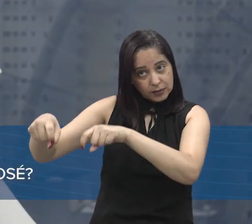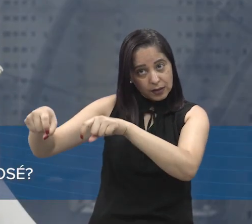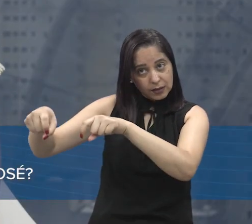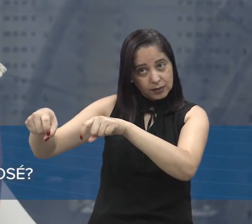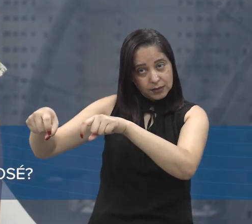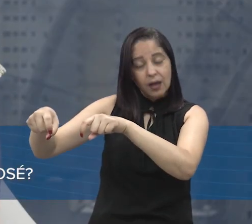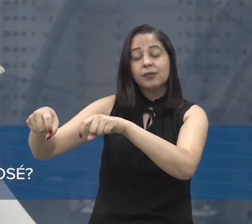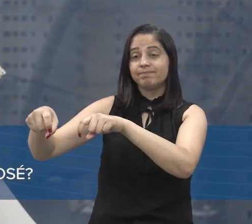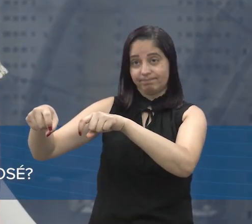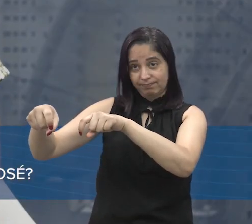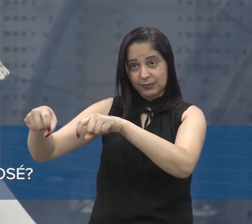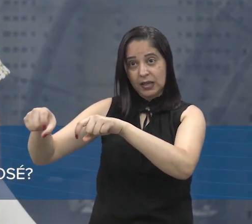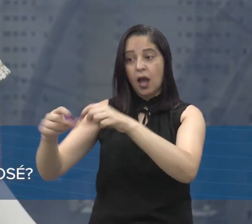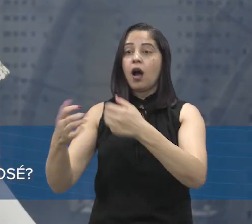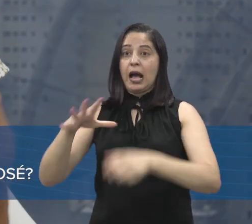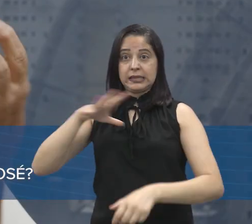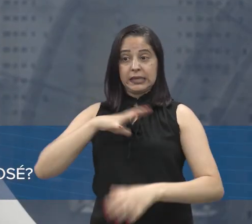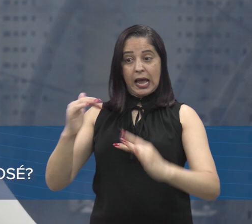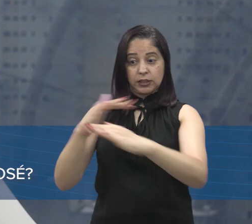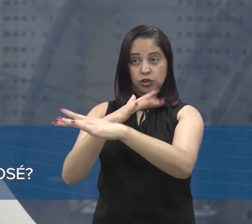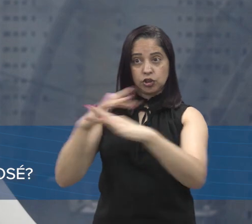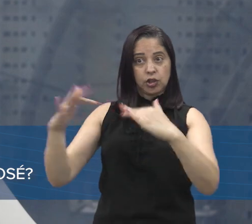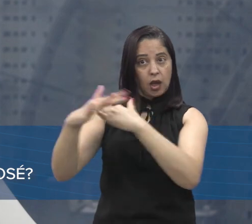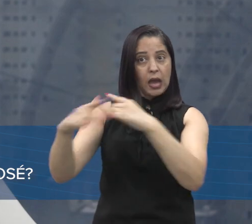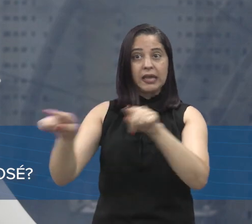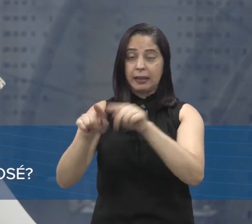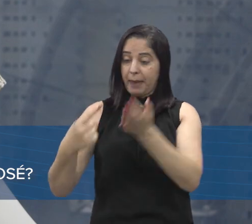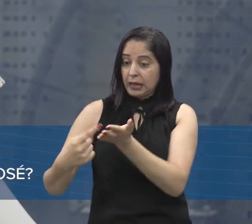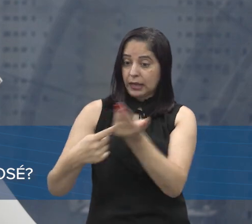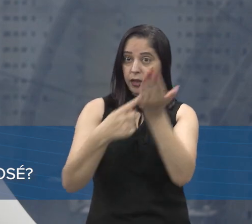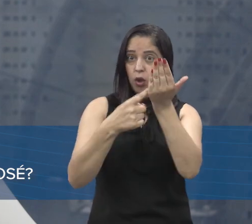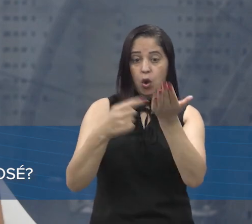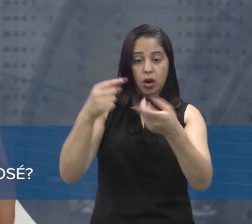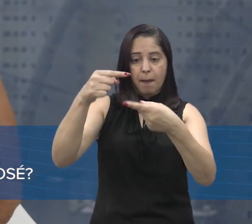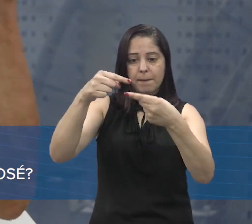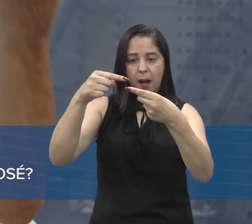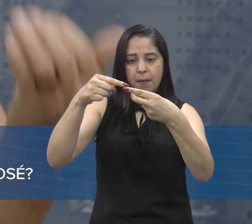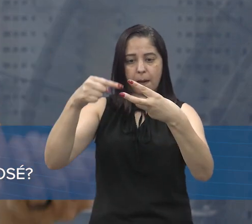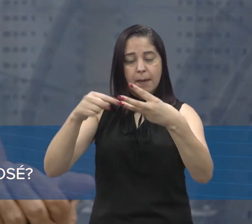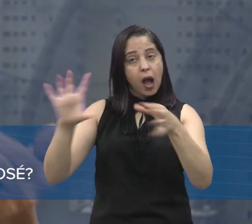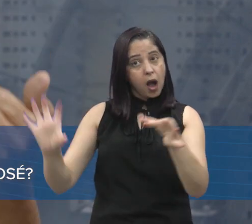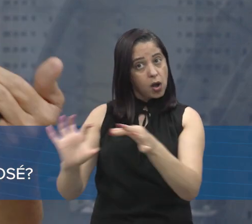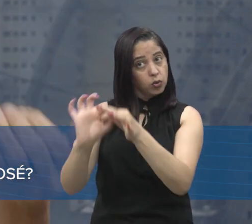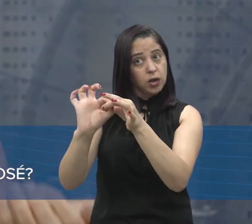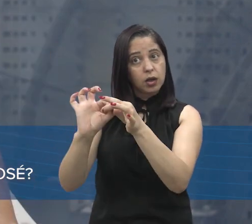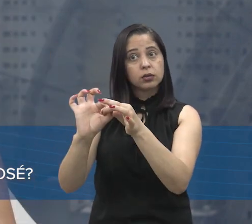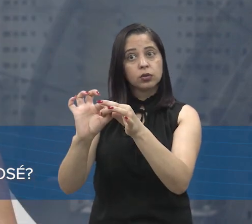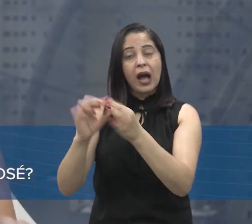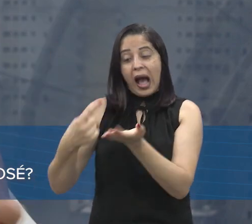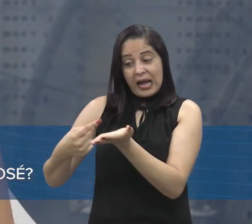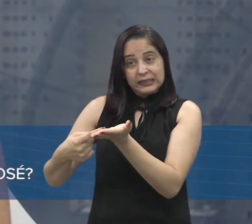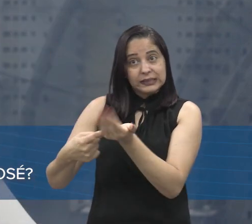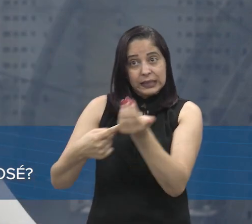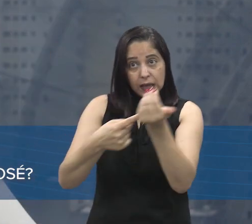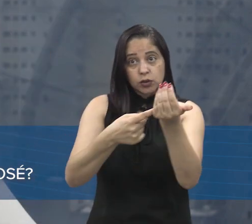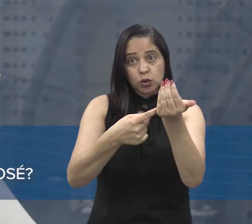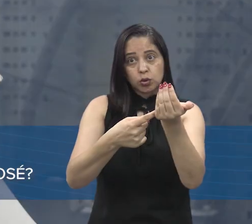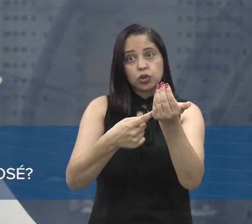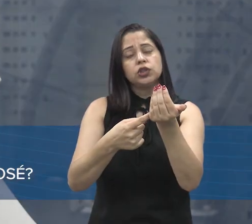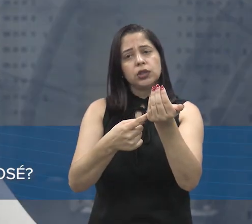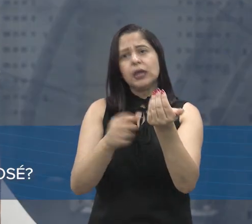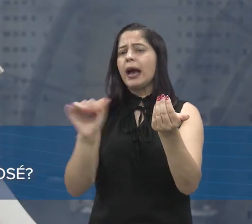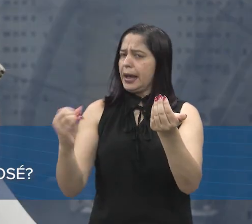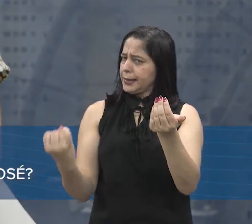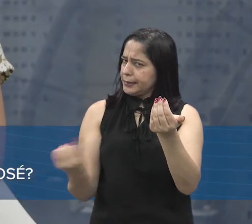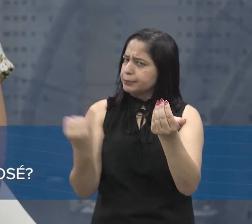pouco diferente. As cidades precisam agregar as suas potencialidades, sejam agrícolas, rurais, né,